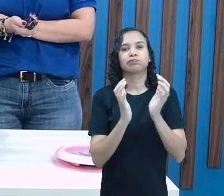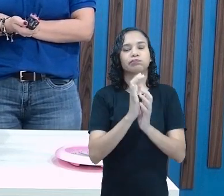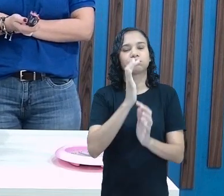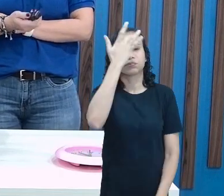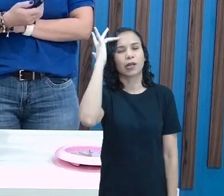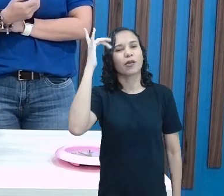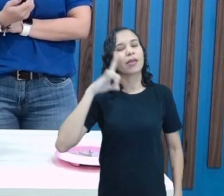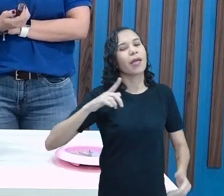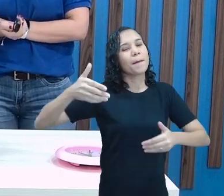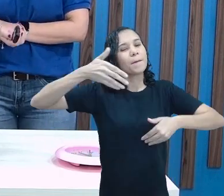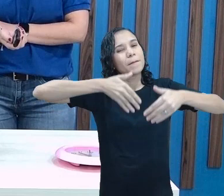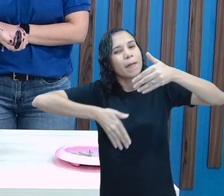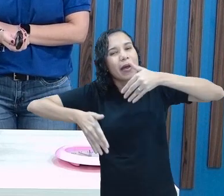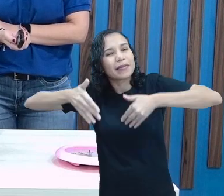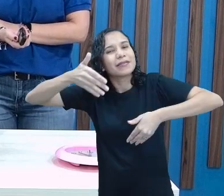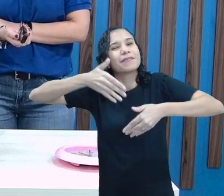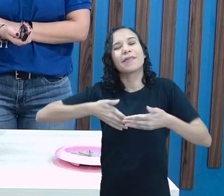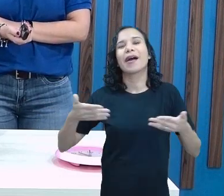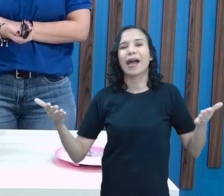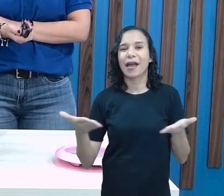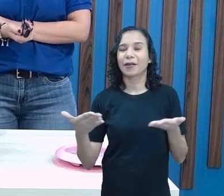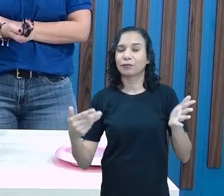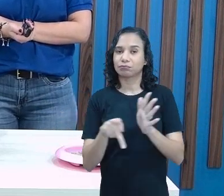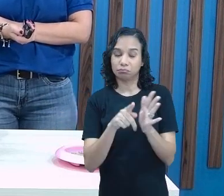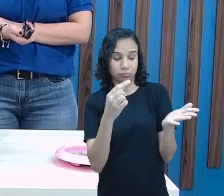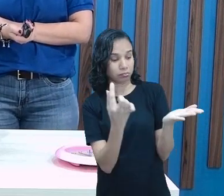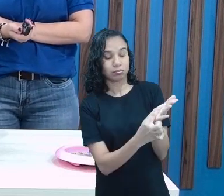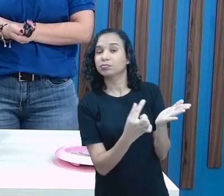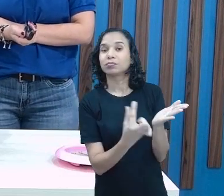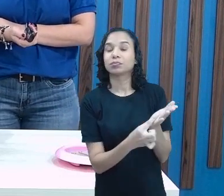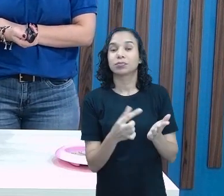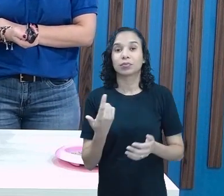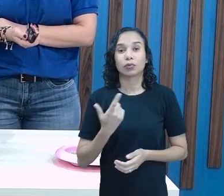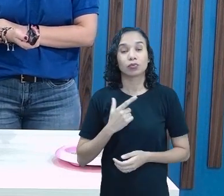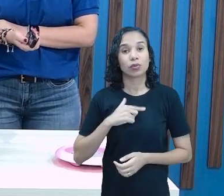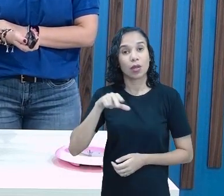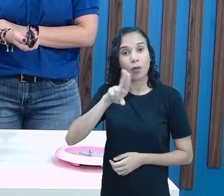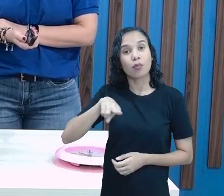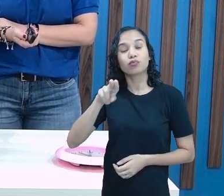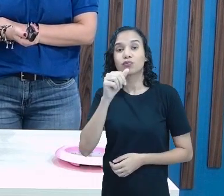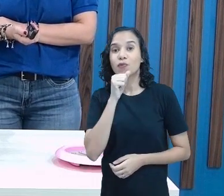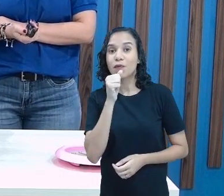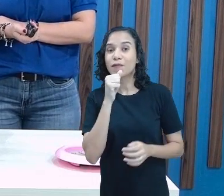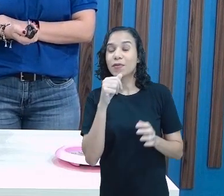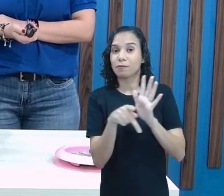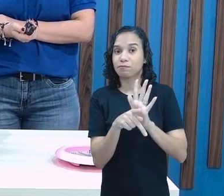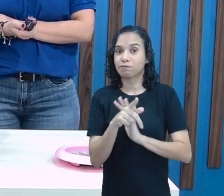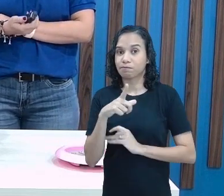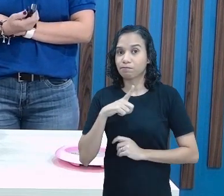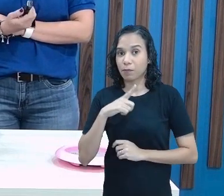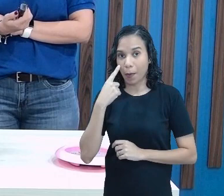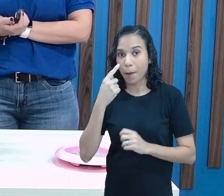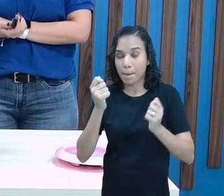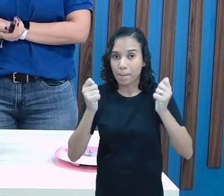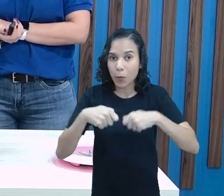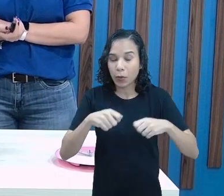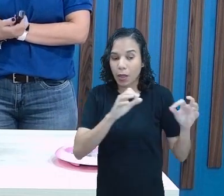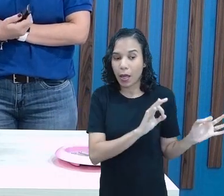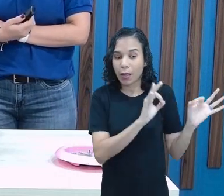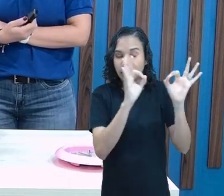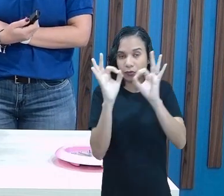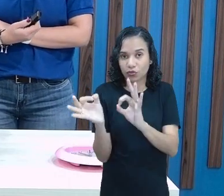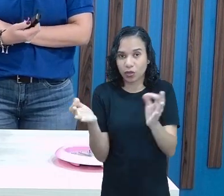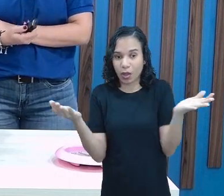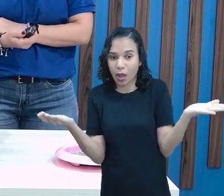está participando agora do aplicativo, né? Que não tinha baixado ainda o aplicativo, você pode nos acompanhar